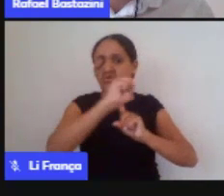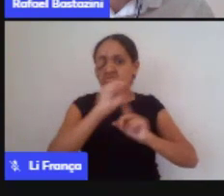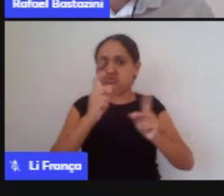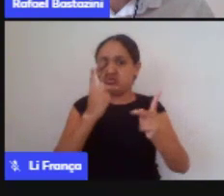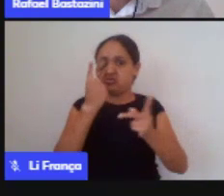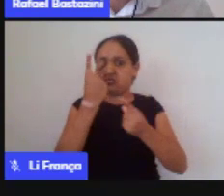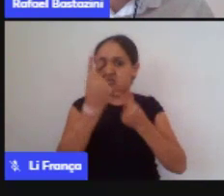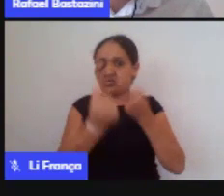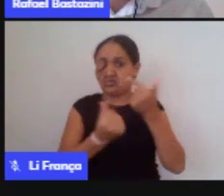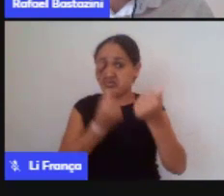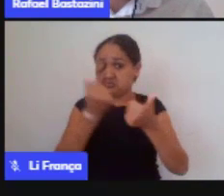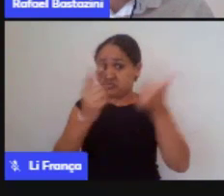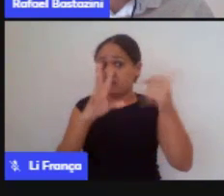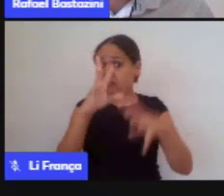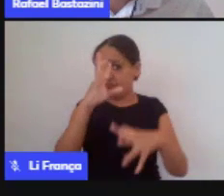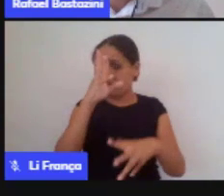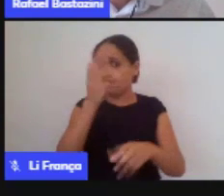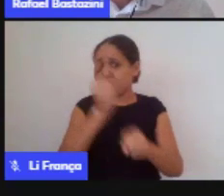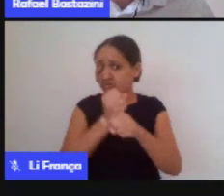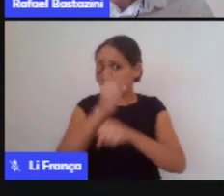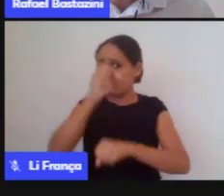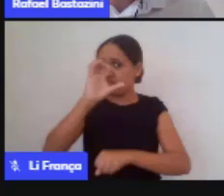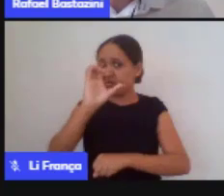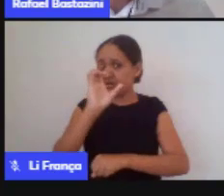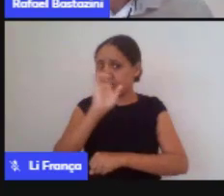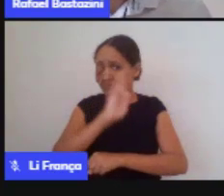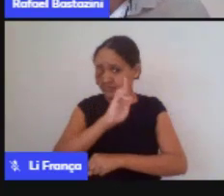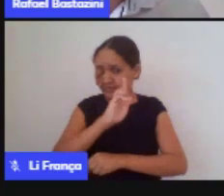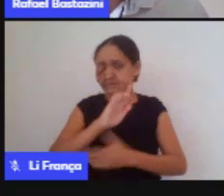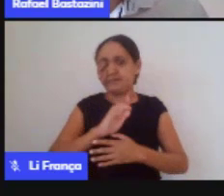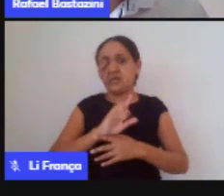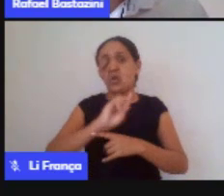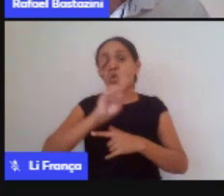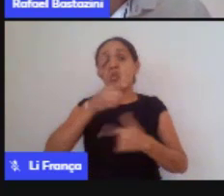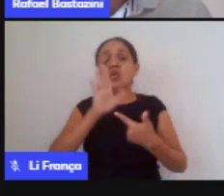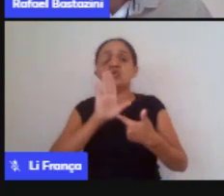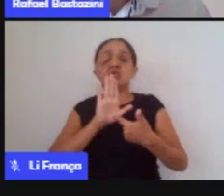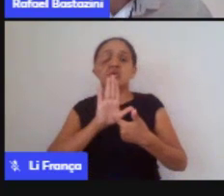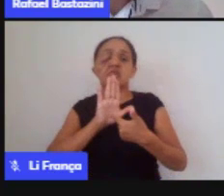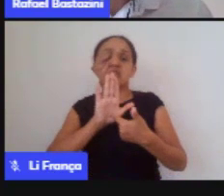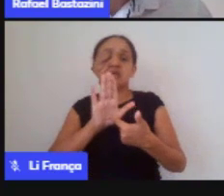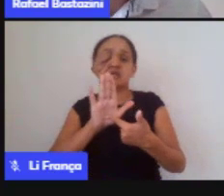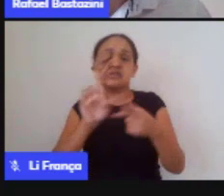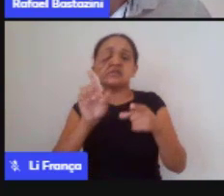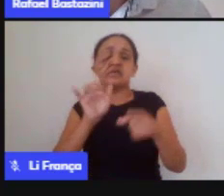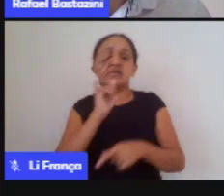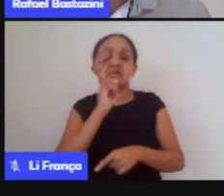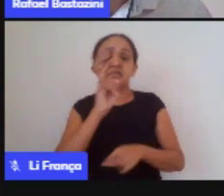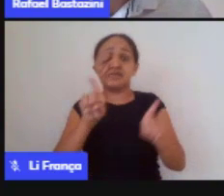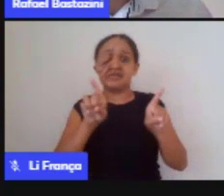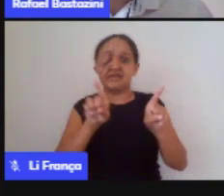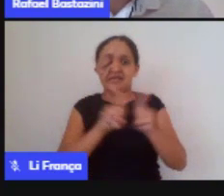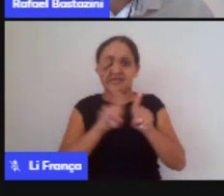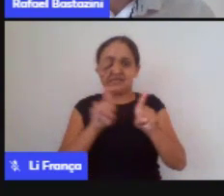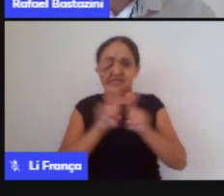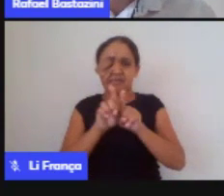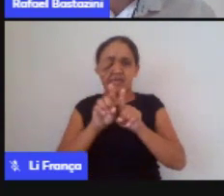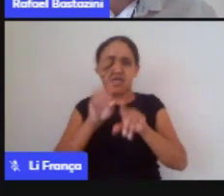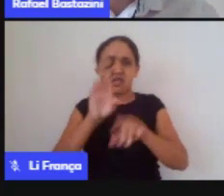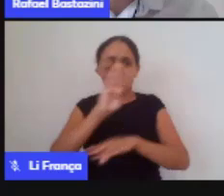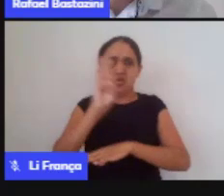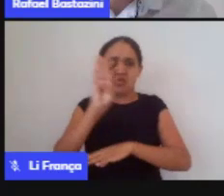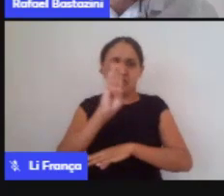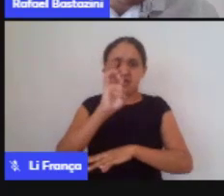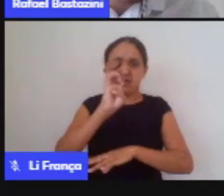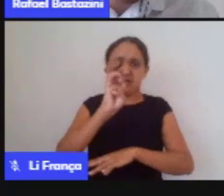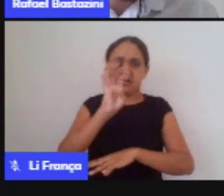socioeconômica muito forte na nossa cidade. O outro exemplo que eu trago para vocês é o Estrela do Sul, um conjunto habitacional também